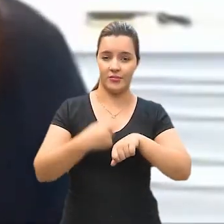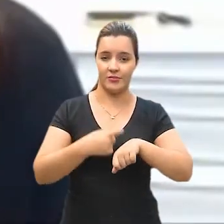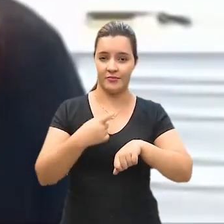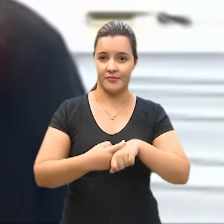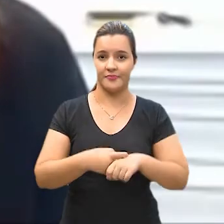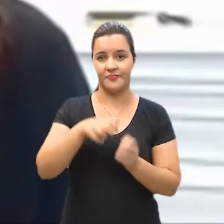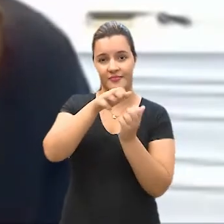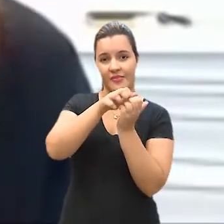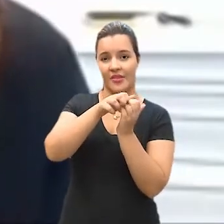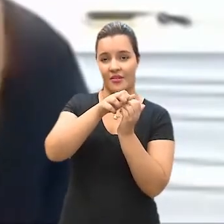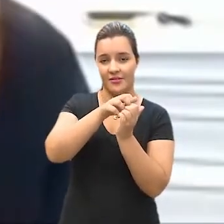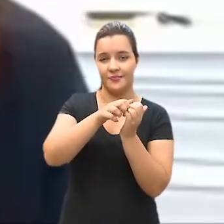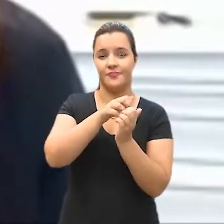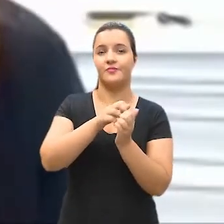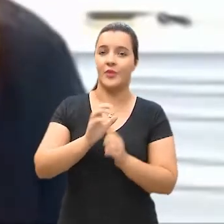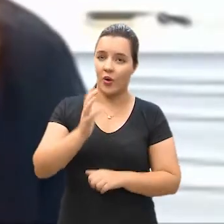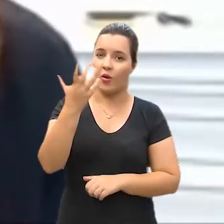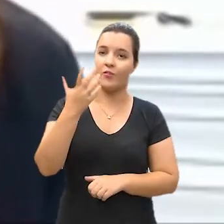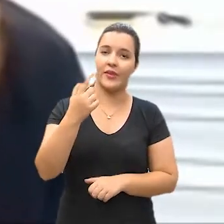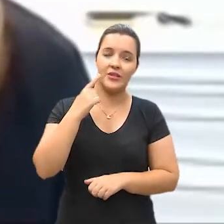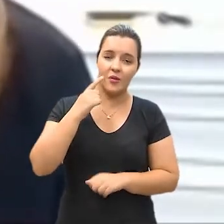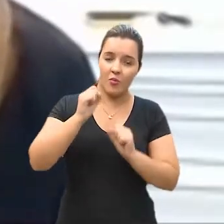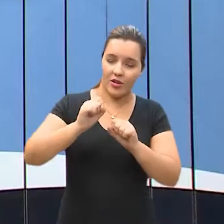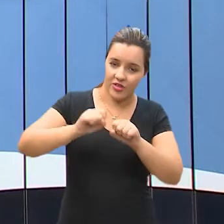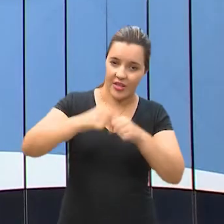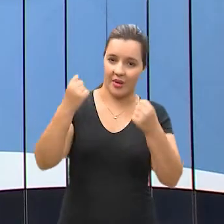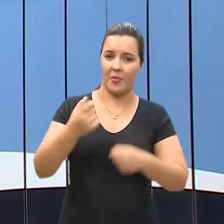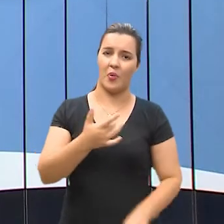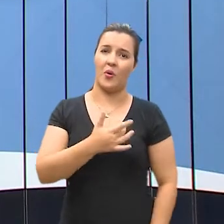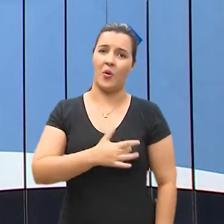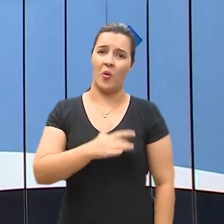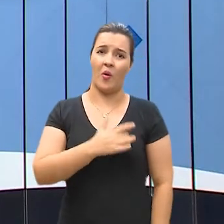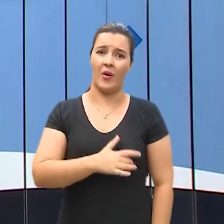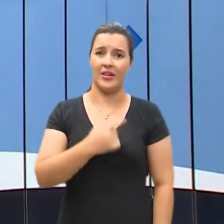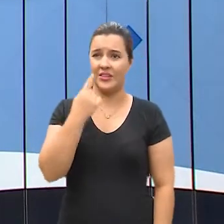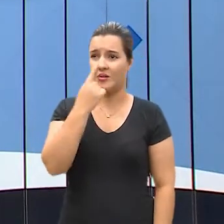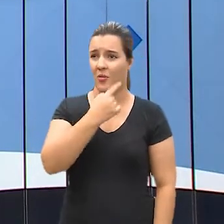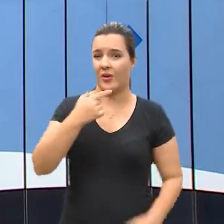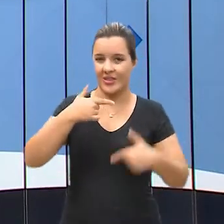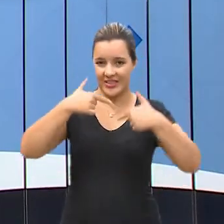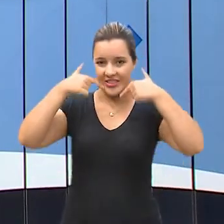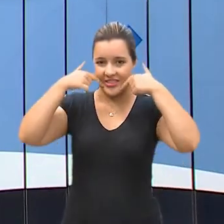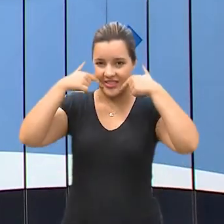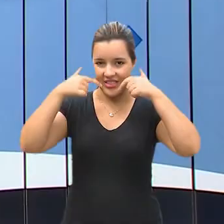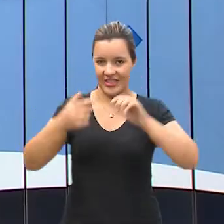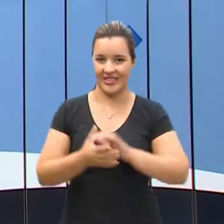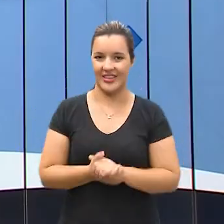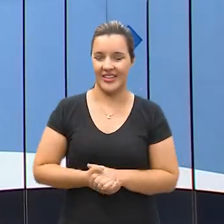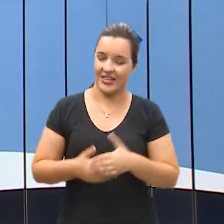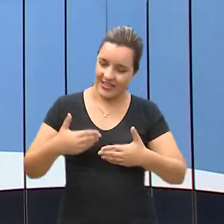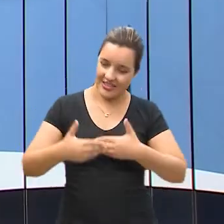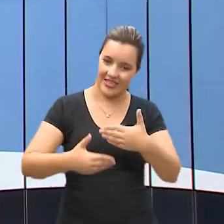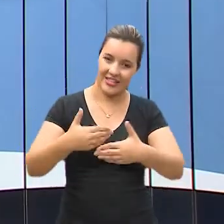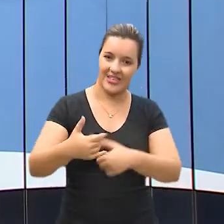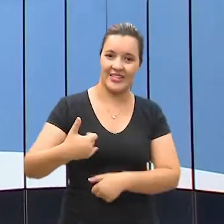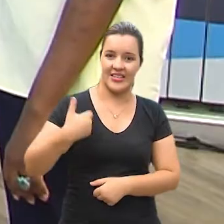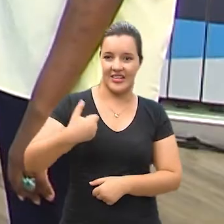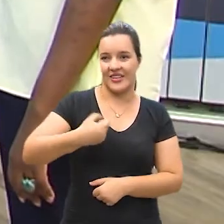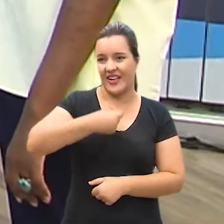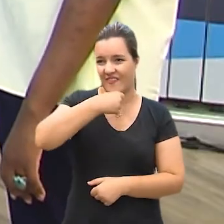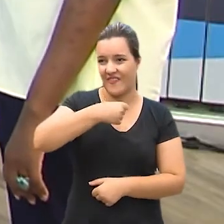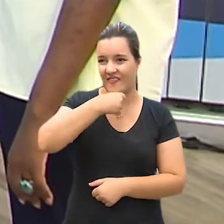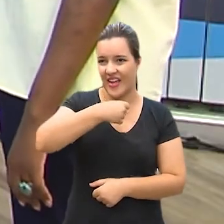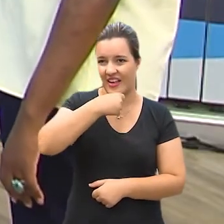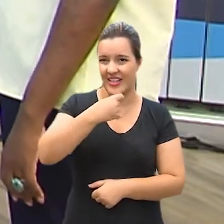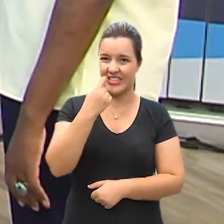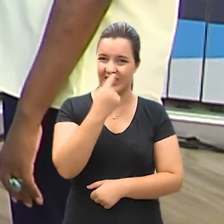nos dentes. E É. aí que acontecem as fraturas, né? Coitado do nosso sorriso. Ô, doutora, quando a gente vai envelhecendo, os nossos dentes vão